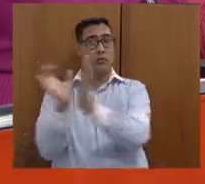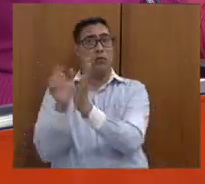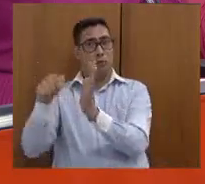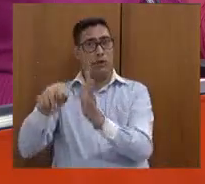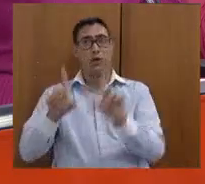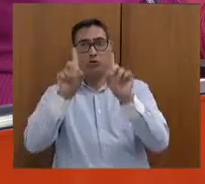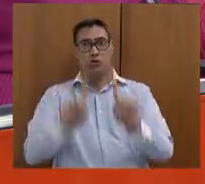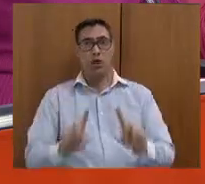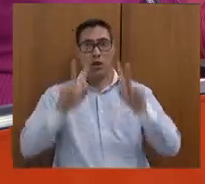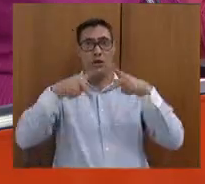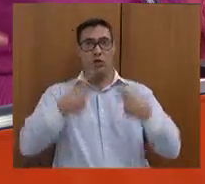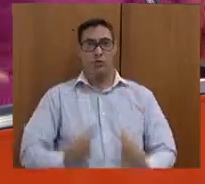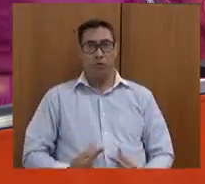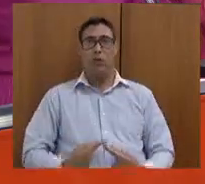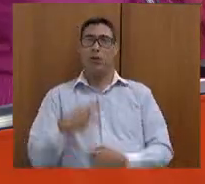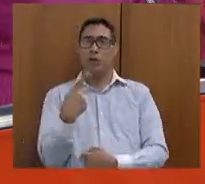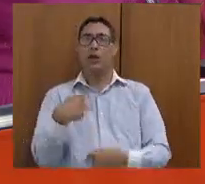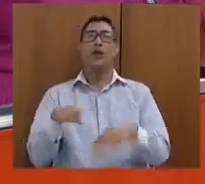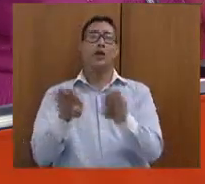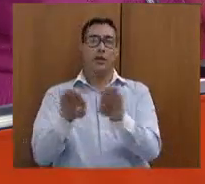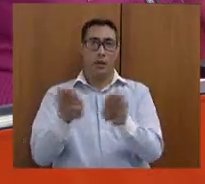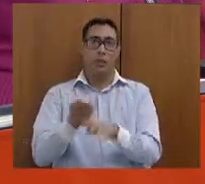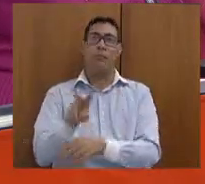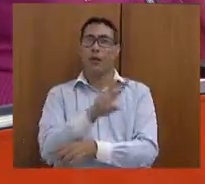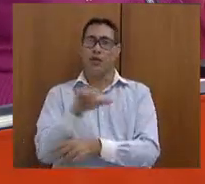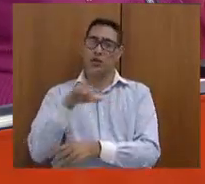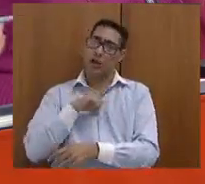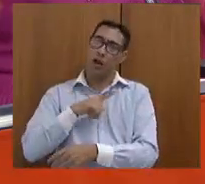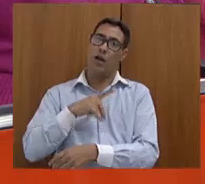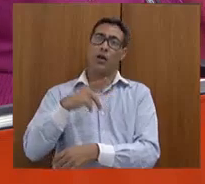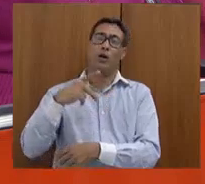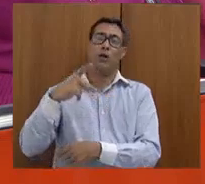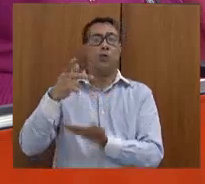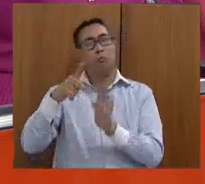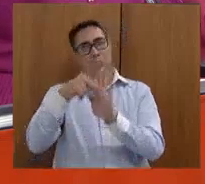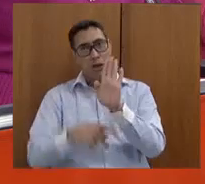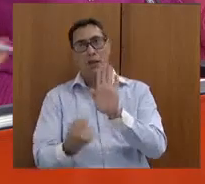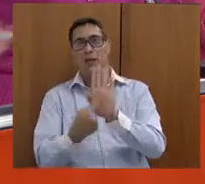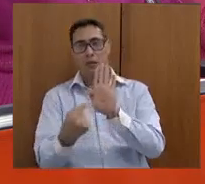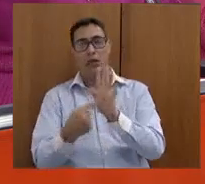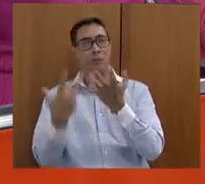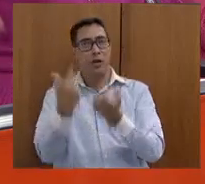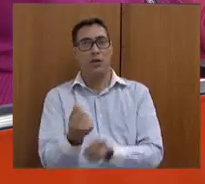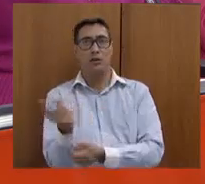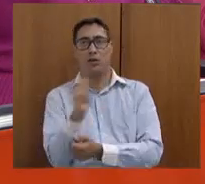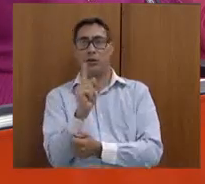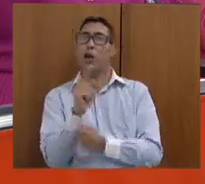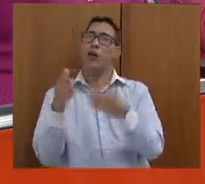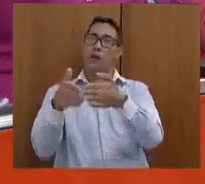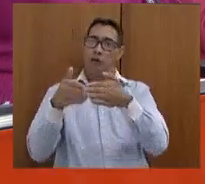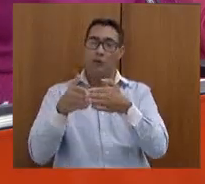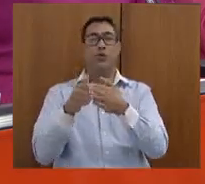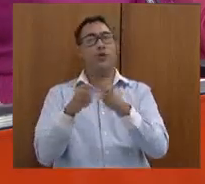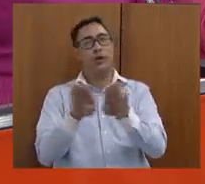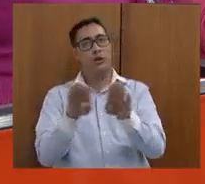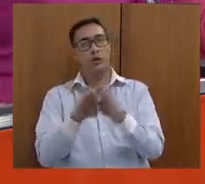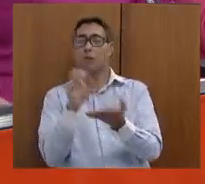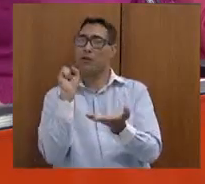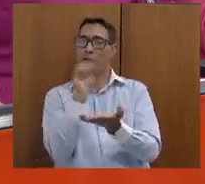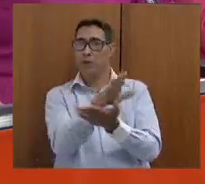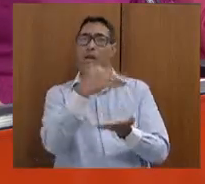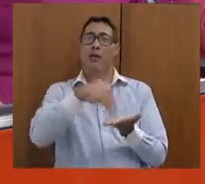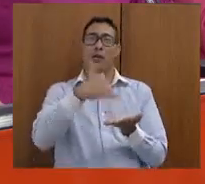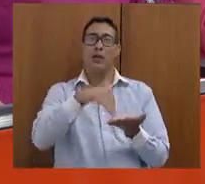de direitos humanos da casa também comparecer pela rejeição eu vou tomar a liberdade de pegar esse parecer e também caminhar a